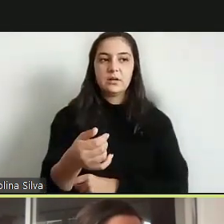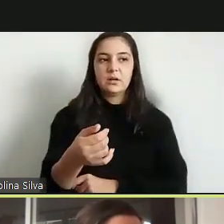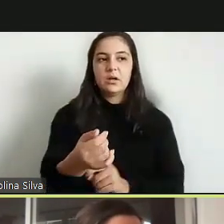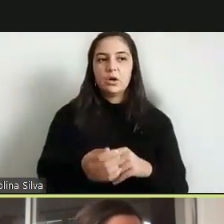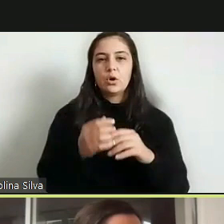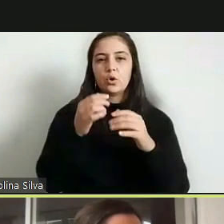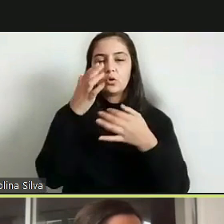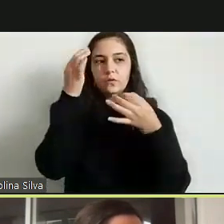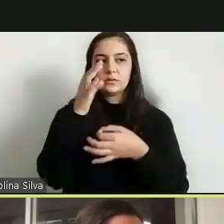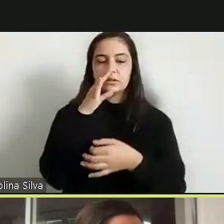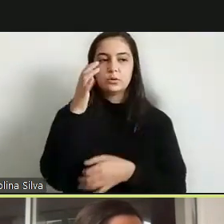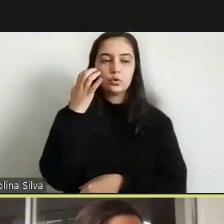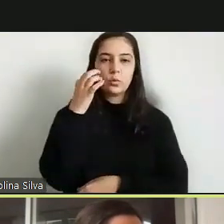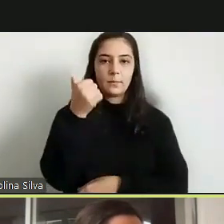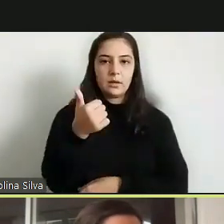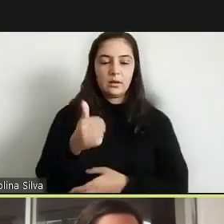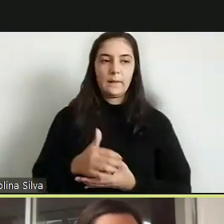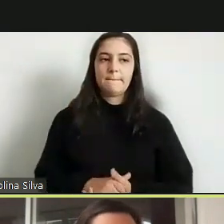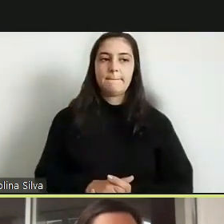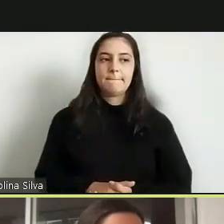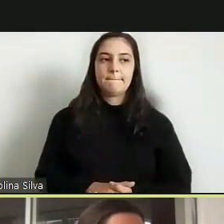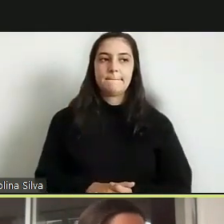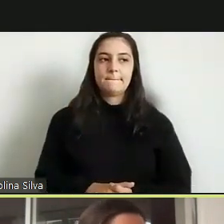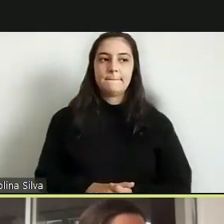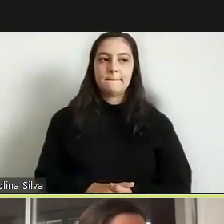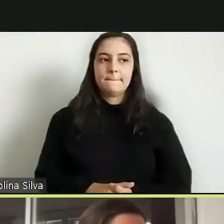se o som está bom do vídeo.